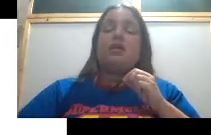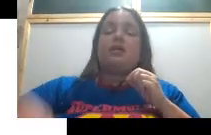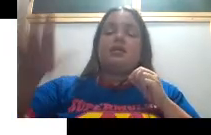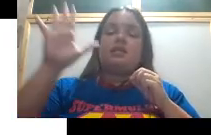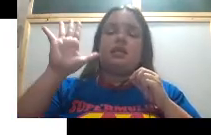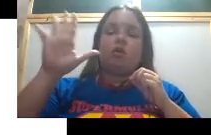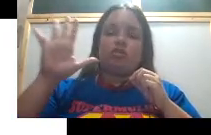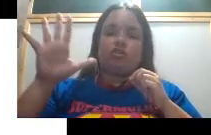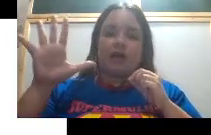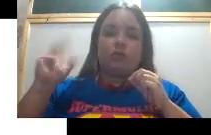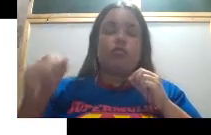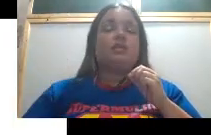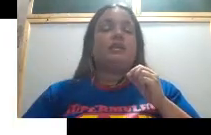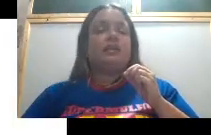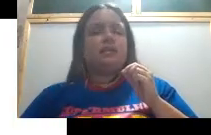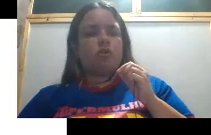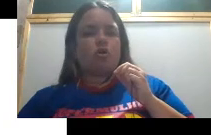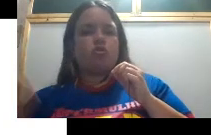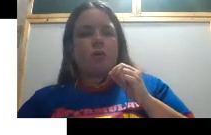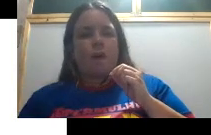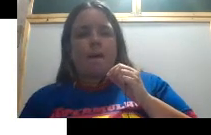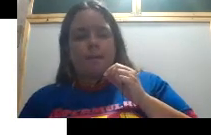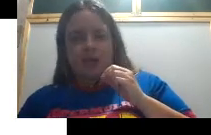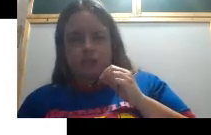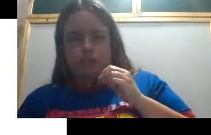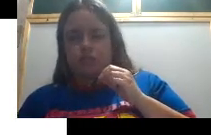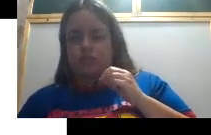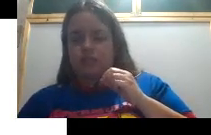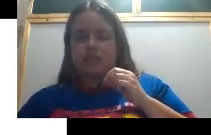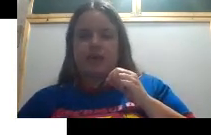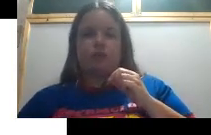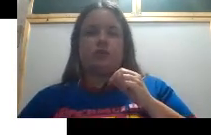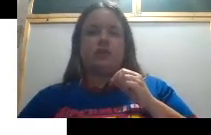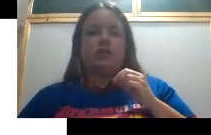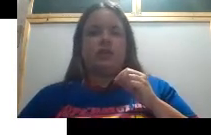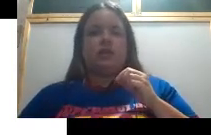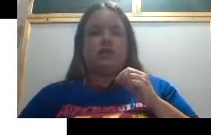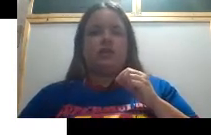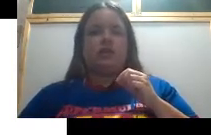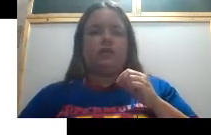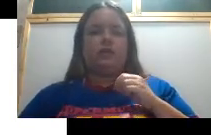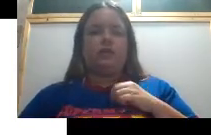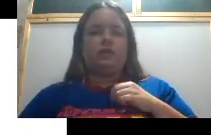Sul representa cinco estados do nosso país certo